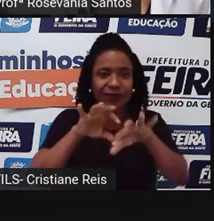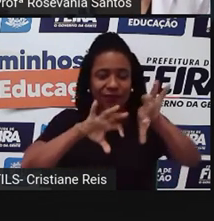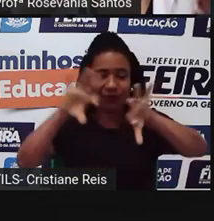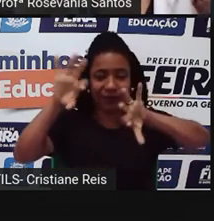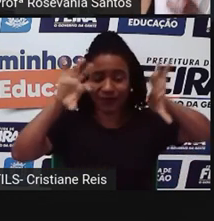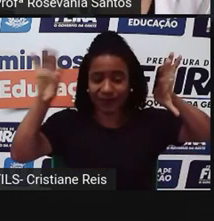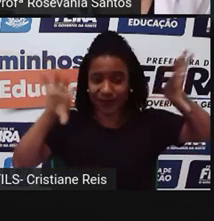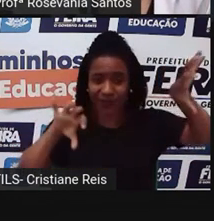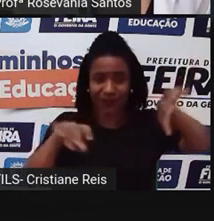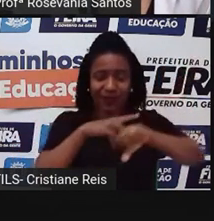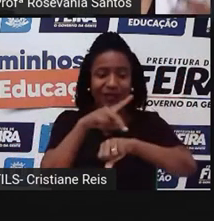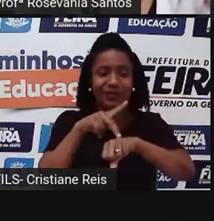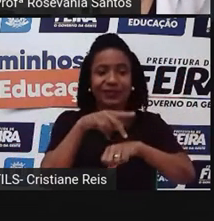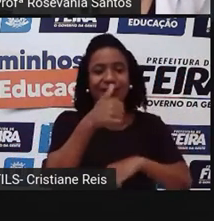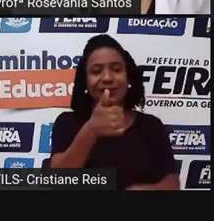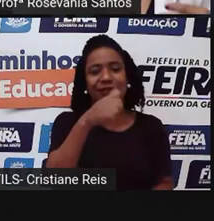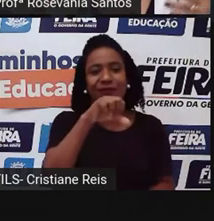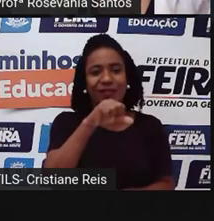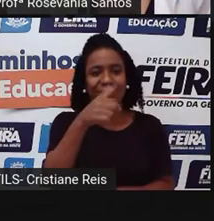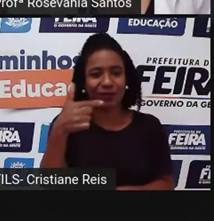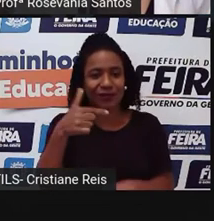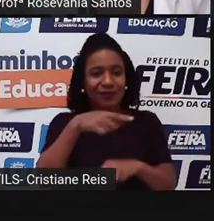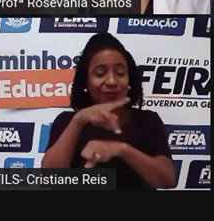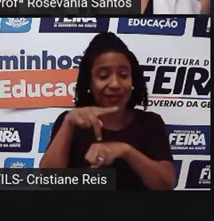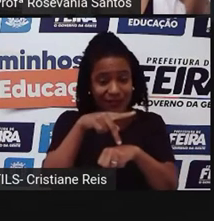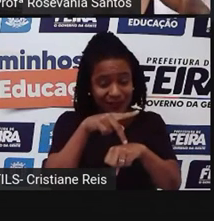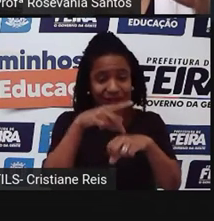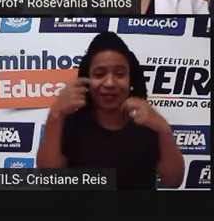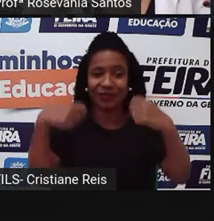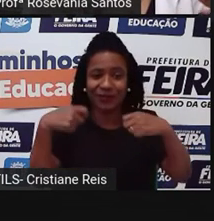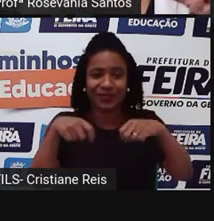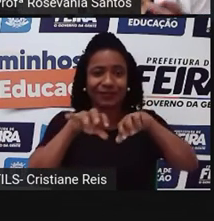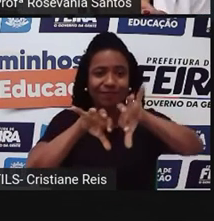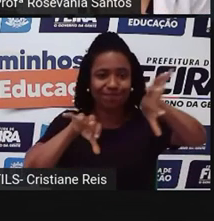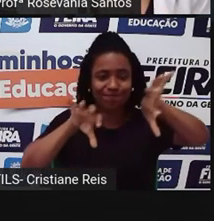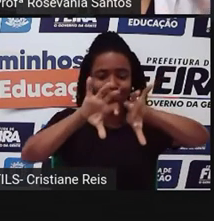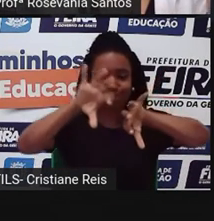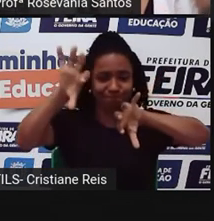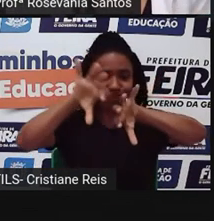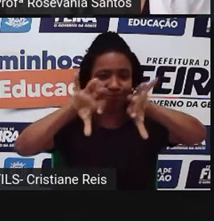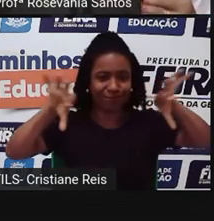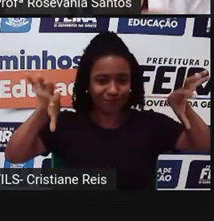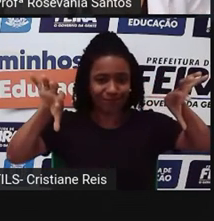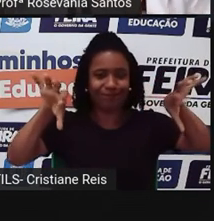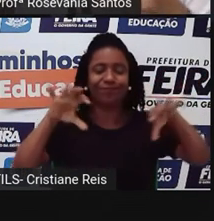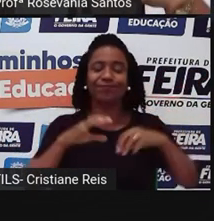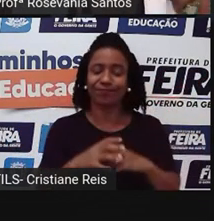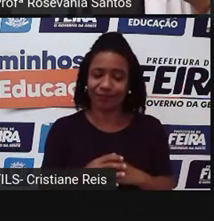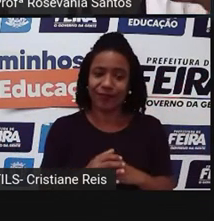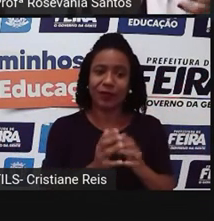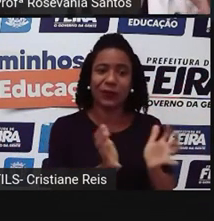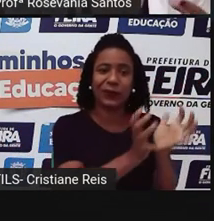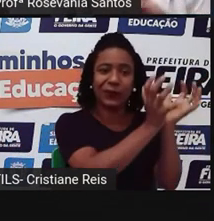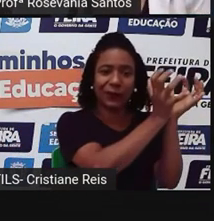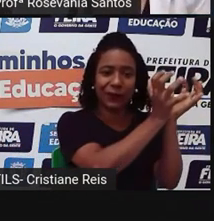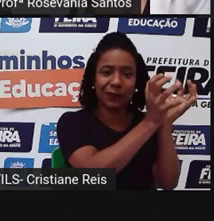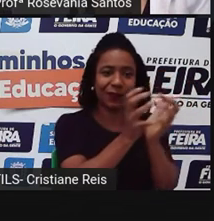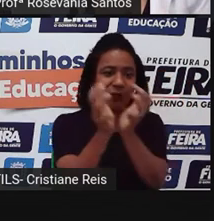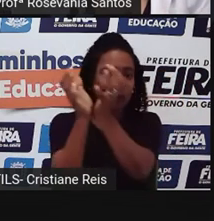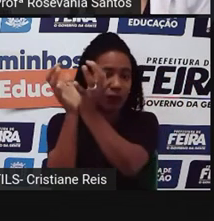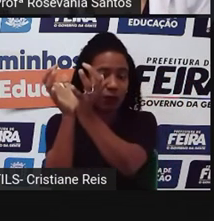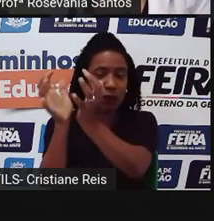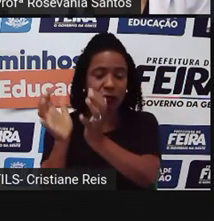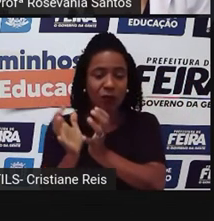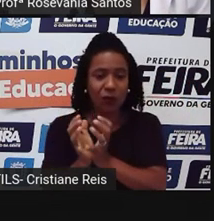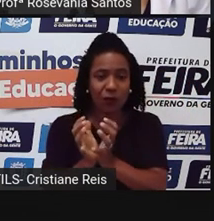192 países precisa ser agrupados, precisa ser divididos em conjuntos para que a gente tenha